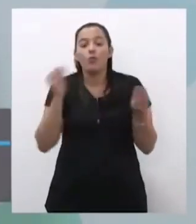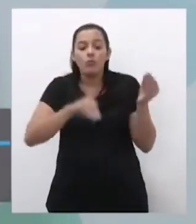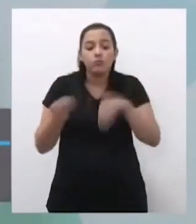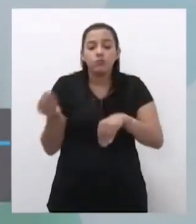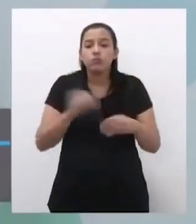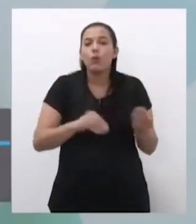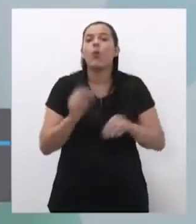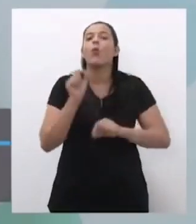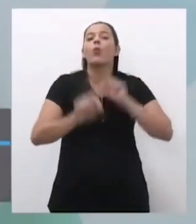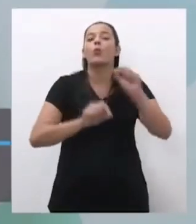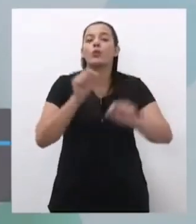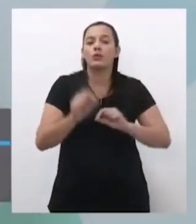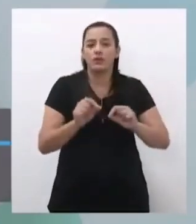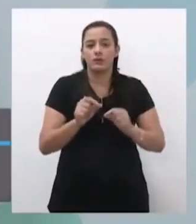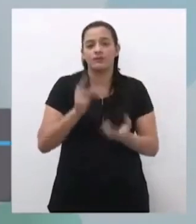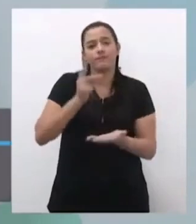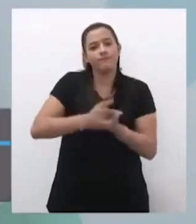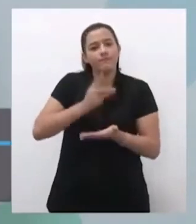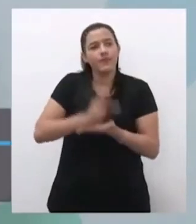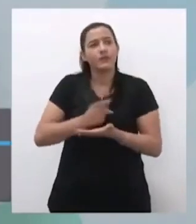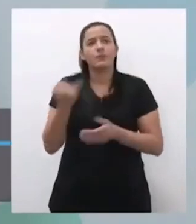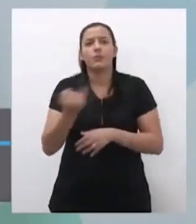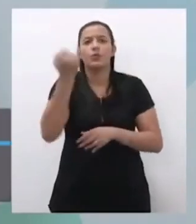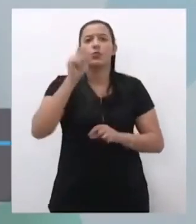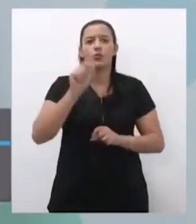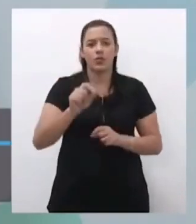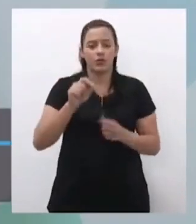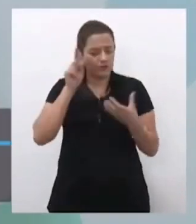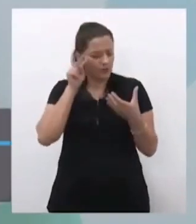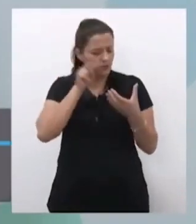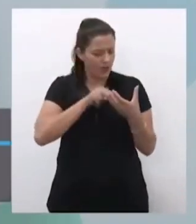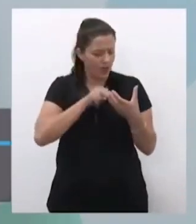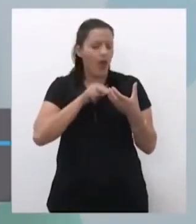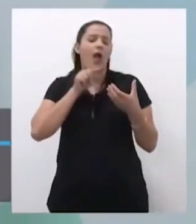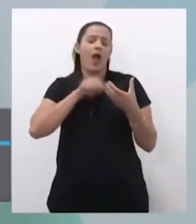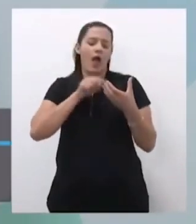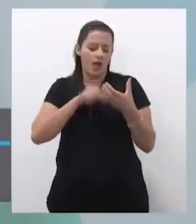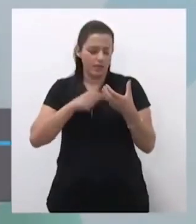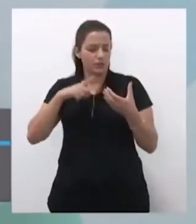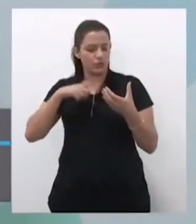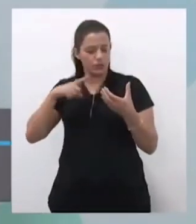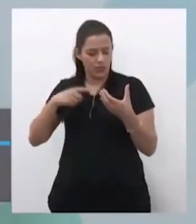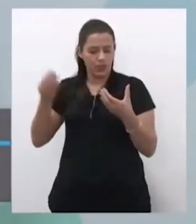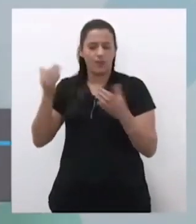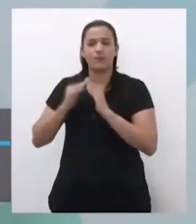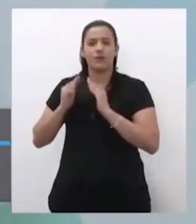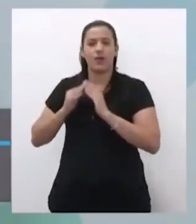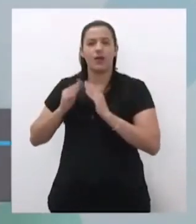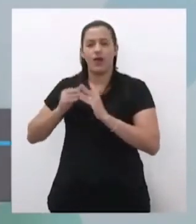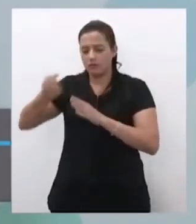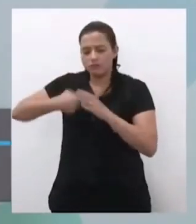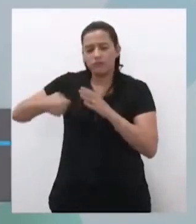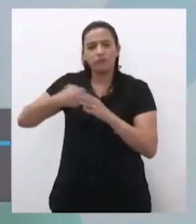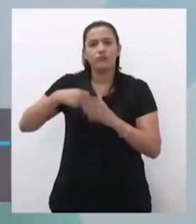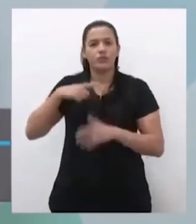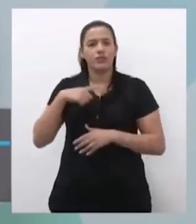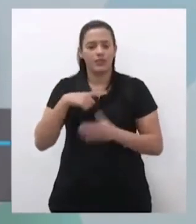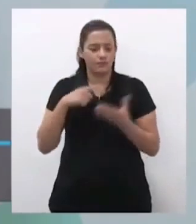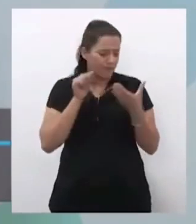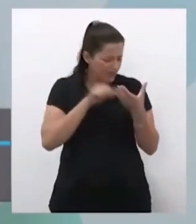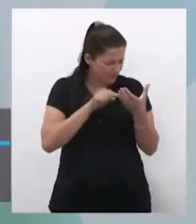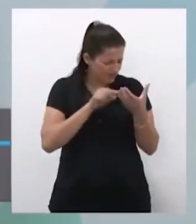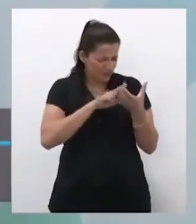O ideal é que tenha sempre produtos que você olhe e você fale, isso aqui é um alimento, isso aqui tem na minha cozinha. Agora você olhou, é nome esquisito,